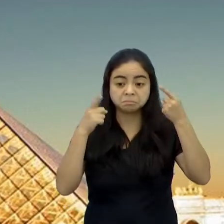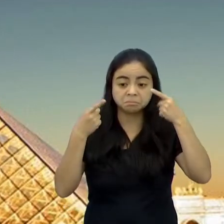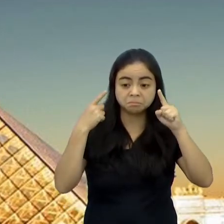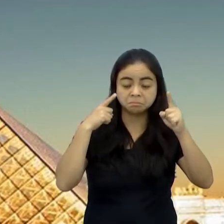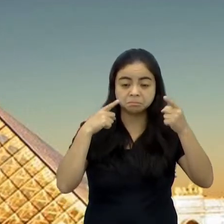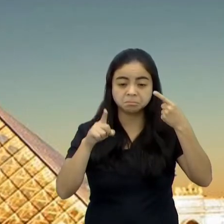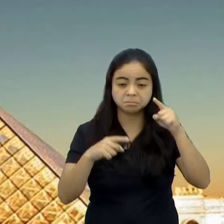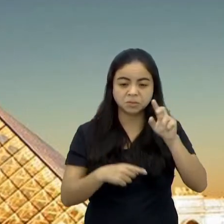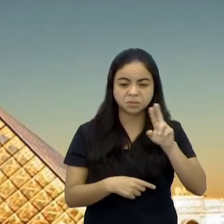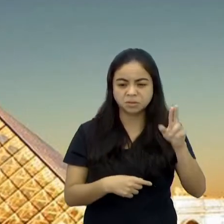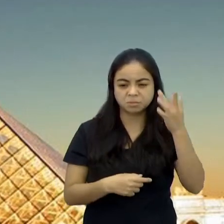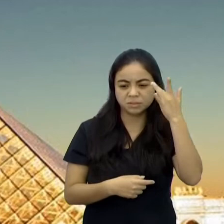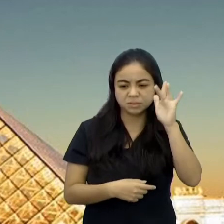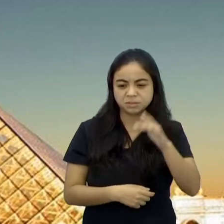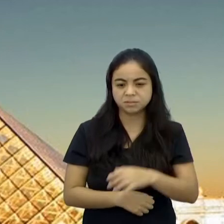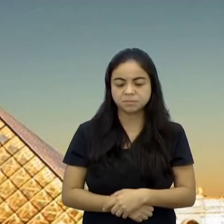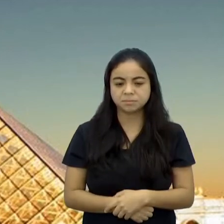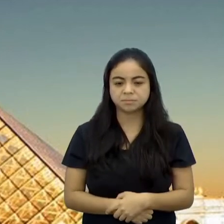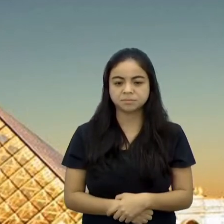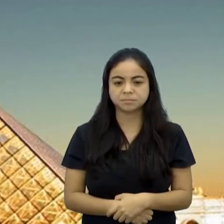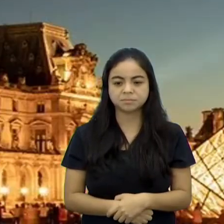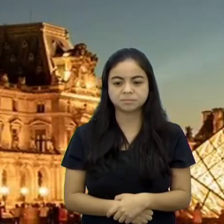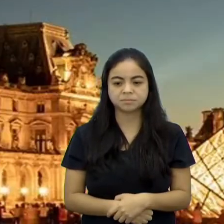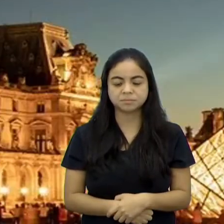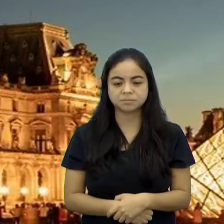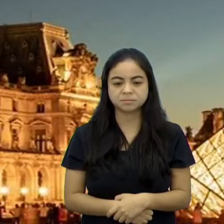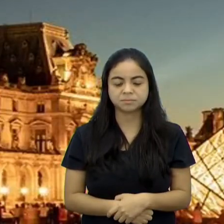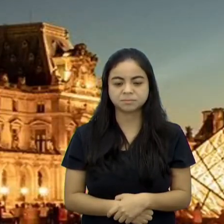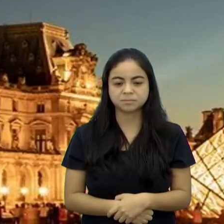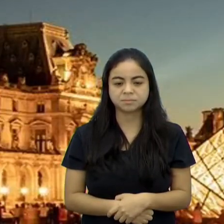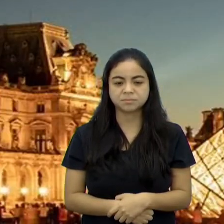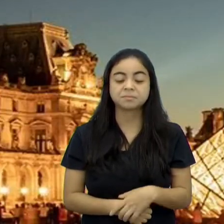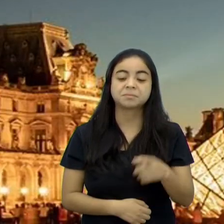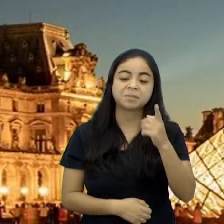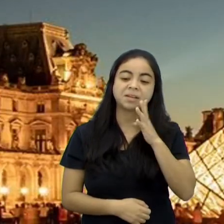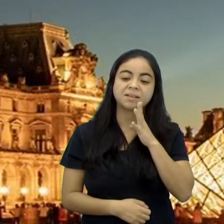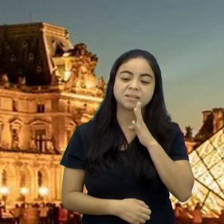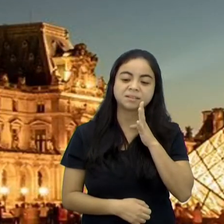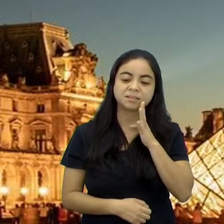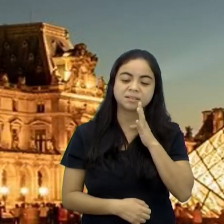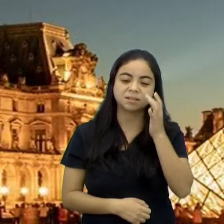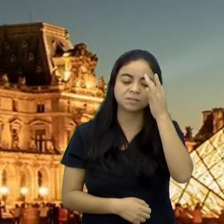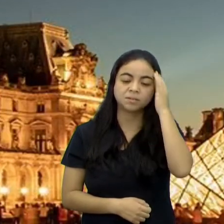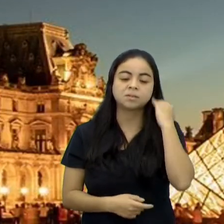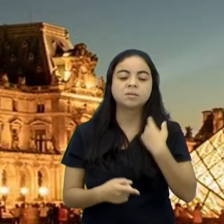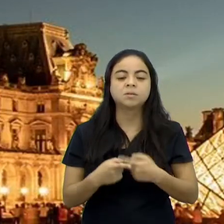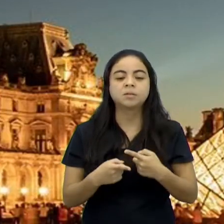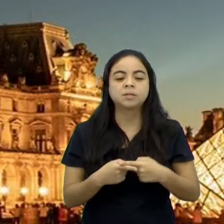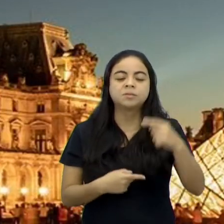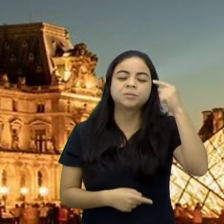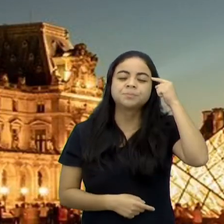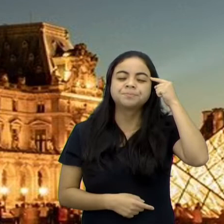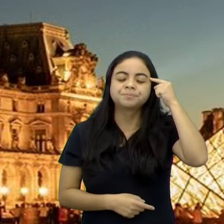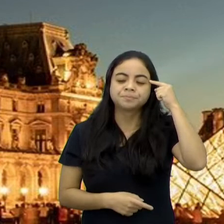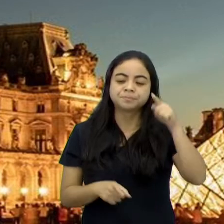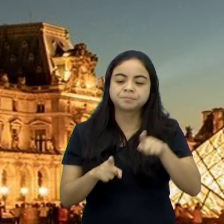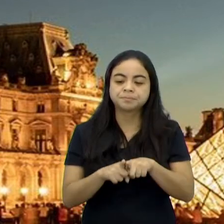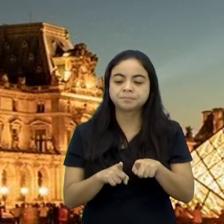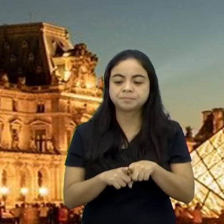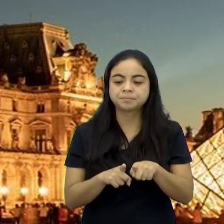sei o nome da mulher, mas acho muito bacana. Então é mais ou menos por aí. É legal essa fala, porque já me remete com